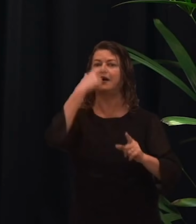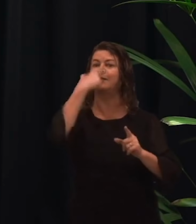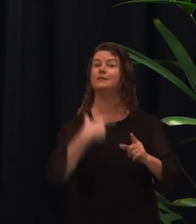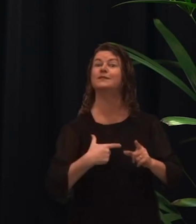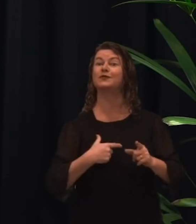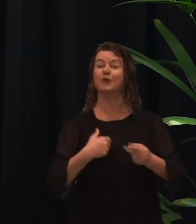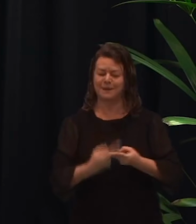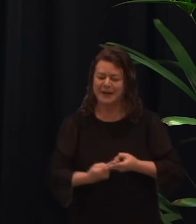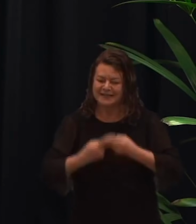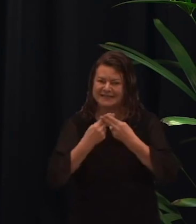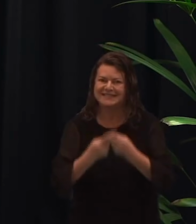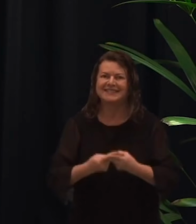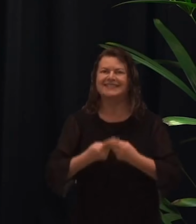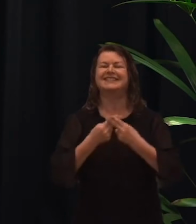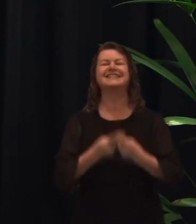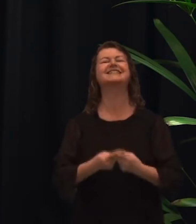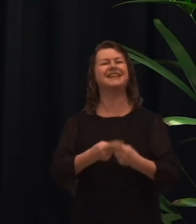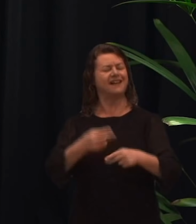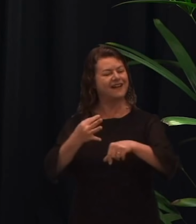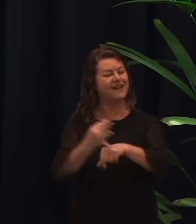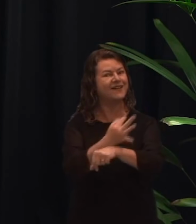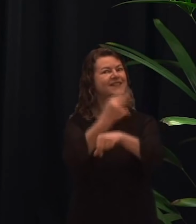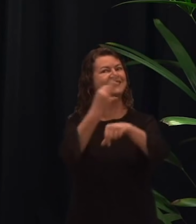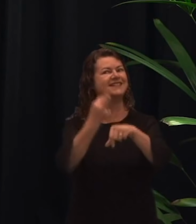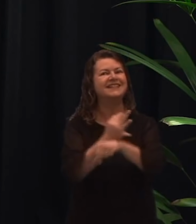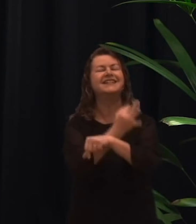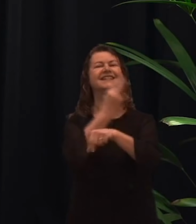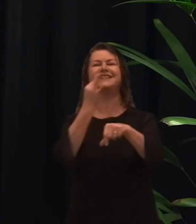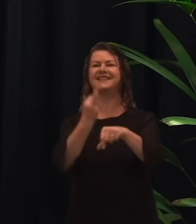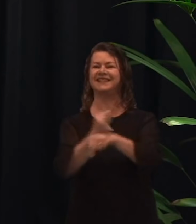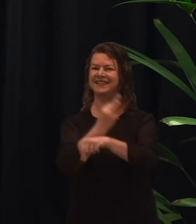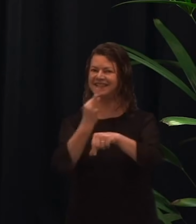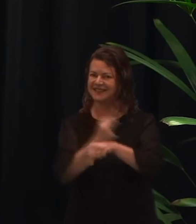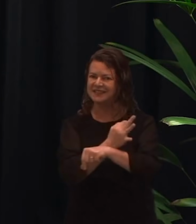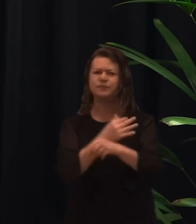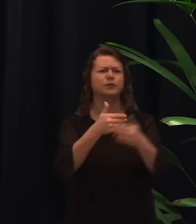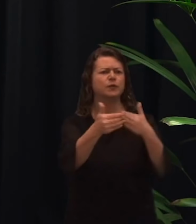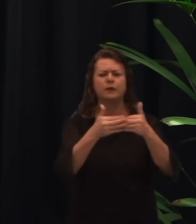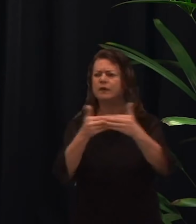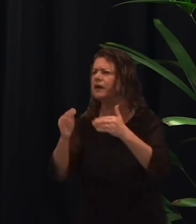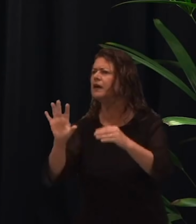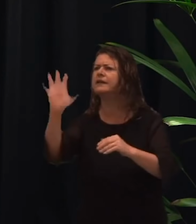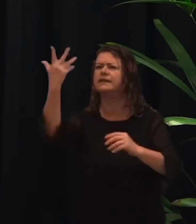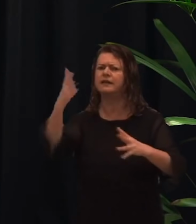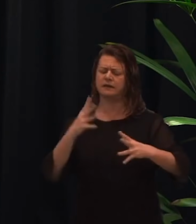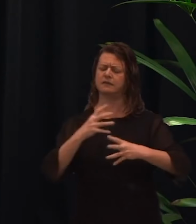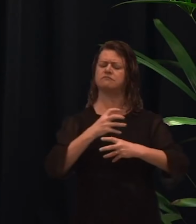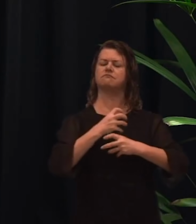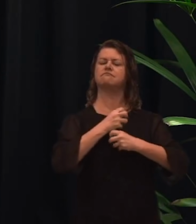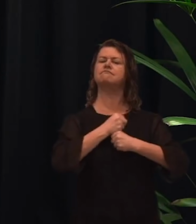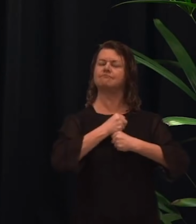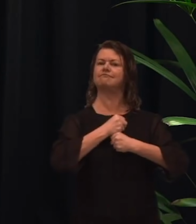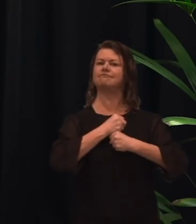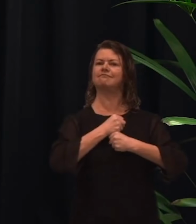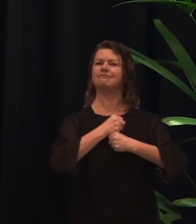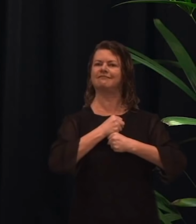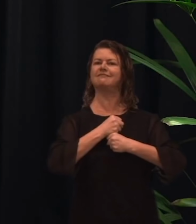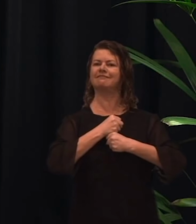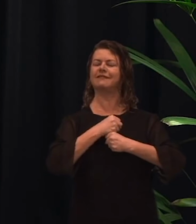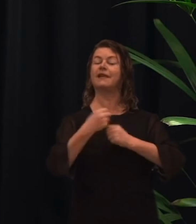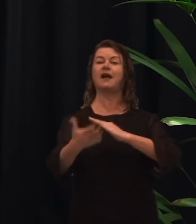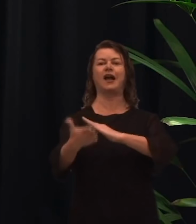é longânima, ela é paciente, mesmo em uma situação que ele vai estar extremamente chateado, mas